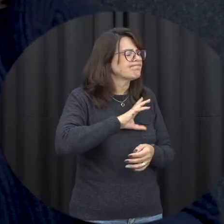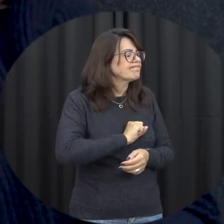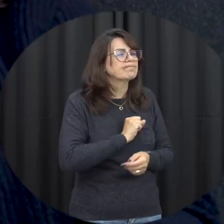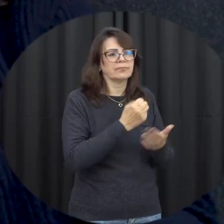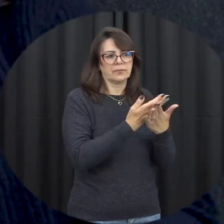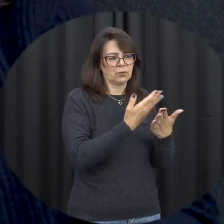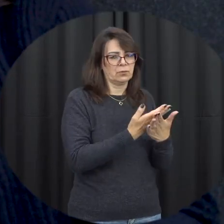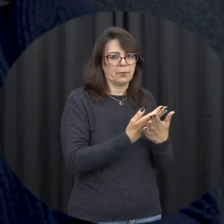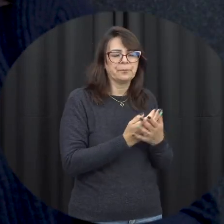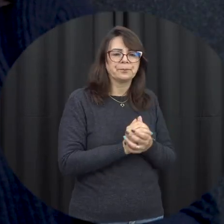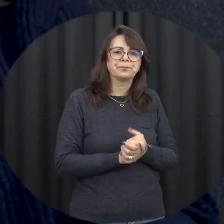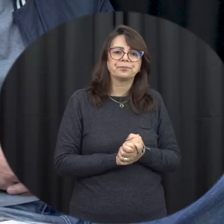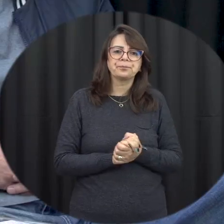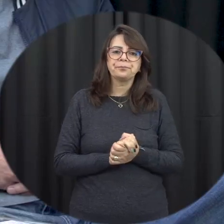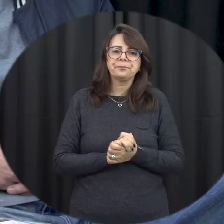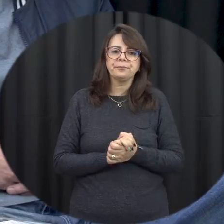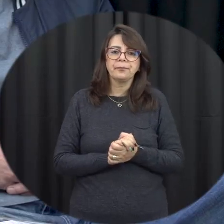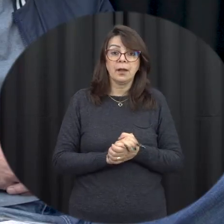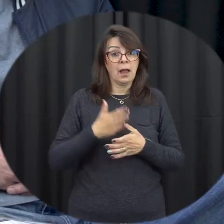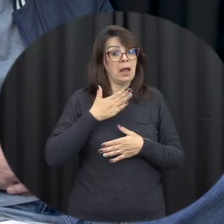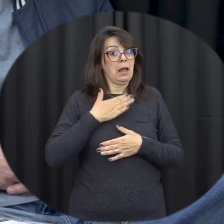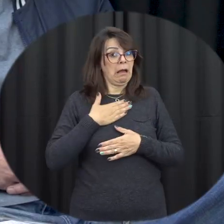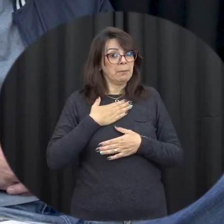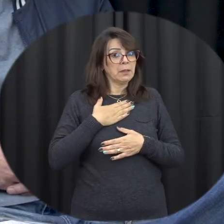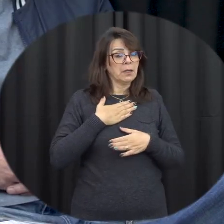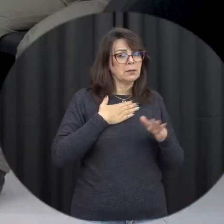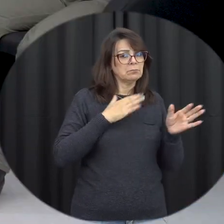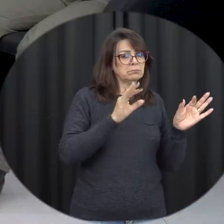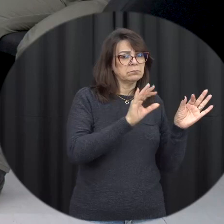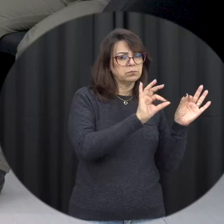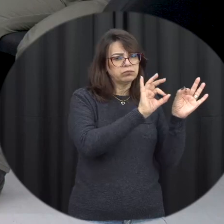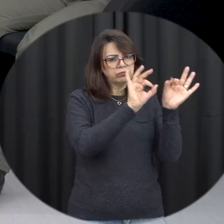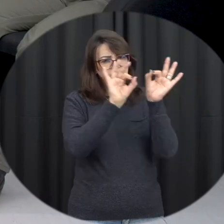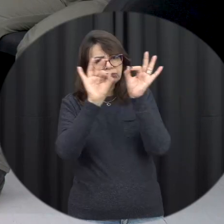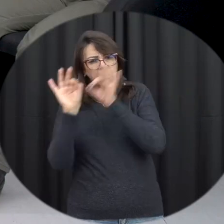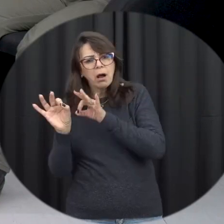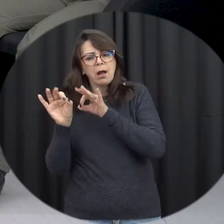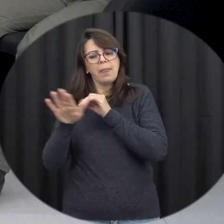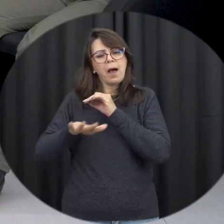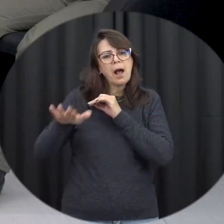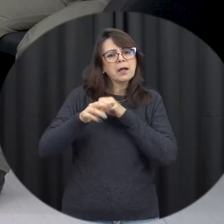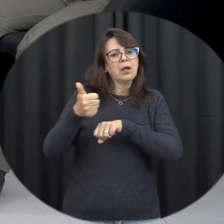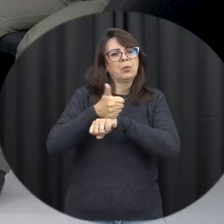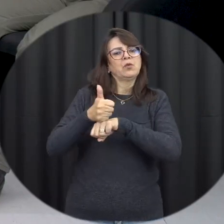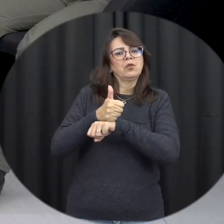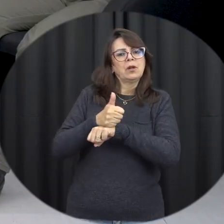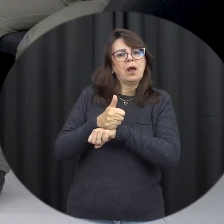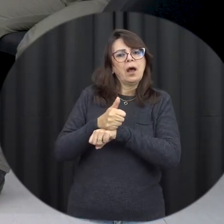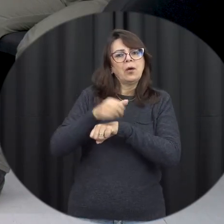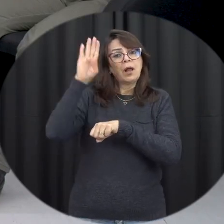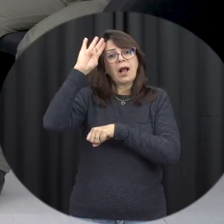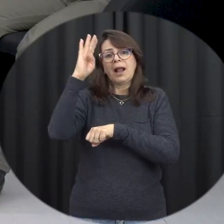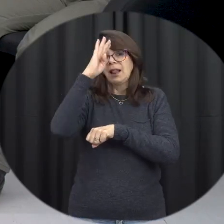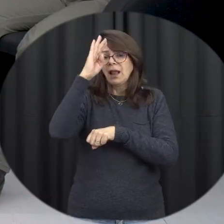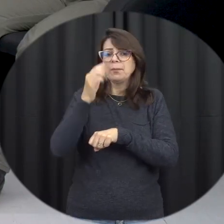estudo, né? Mas então a minha trajetória profissional é minha trajetória acadêmica praticamente. Eu